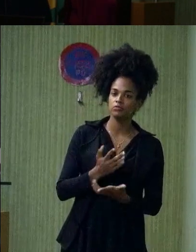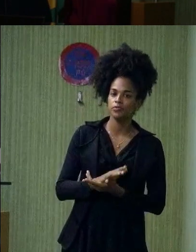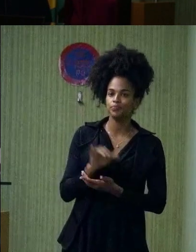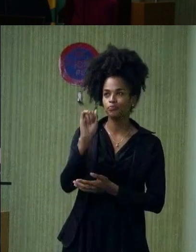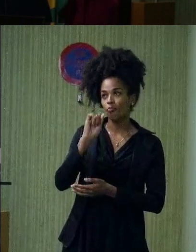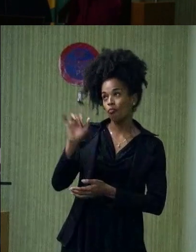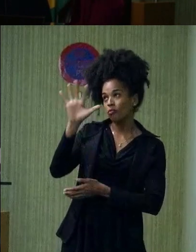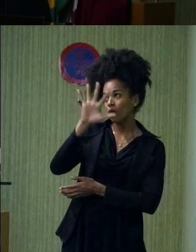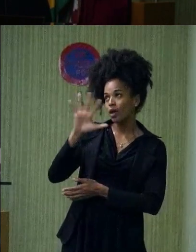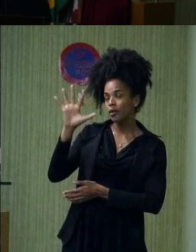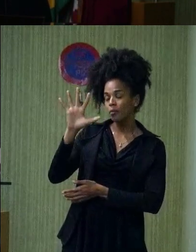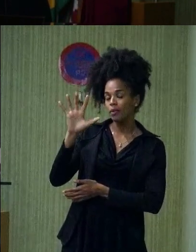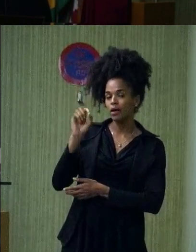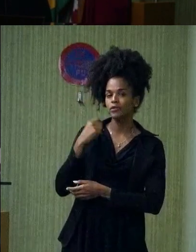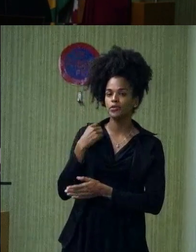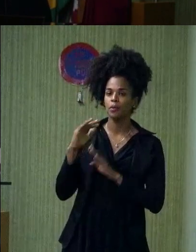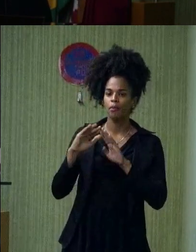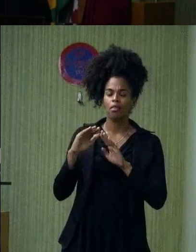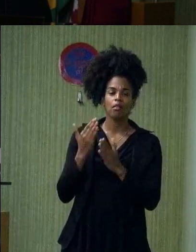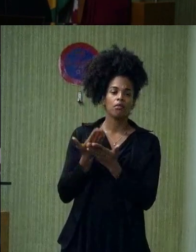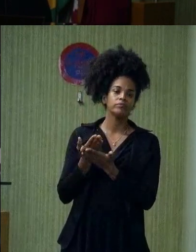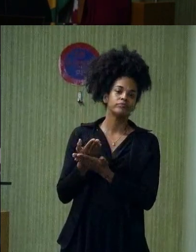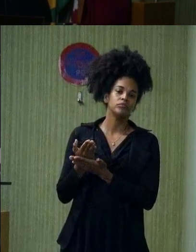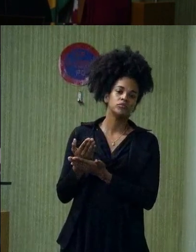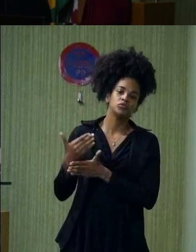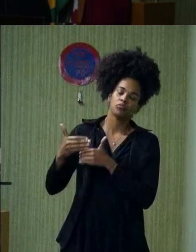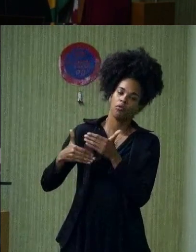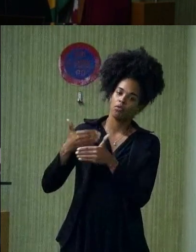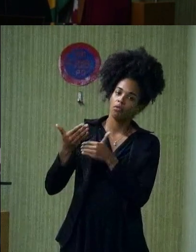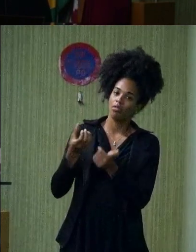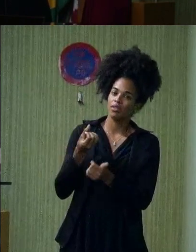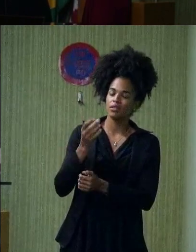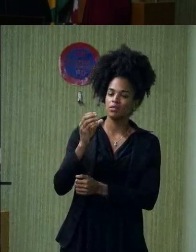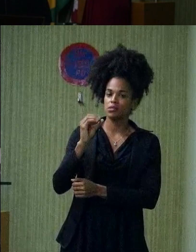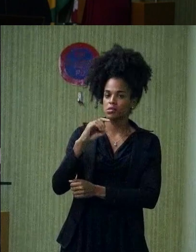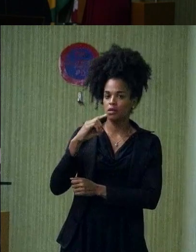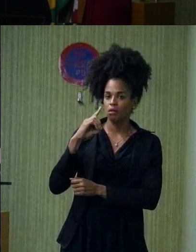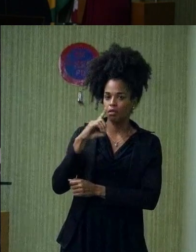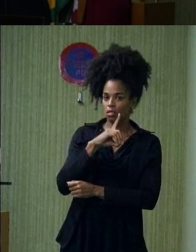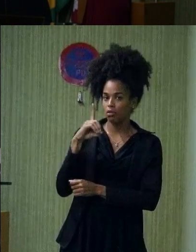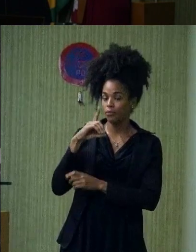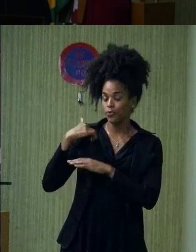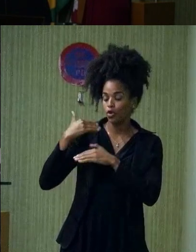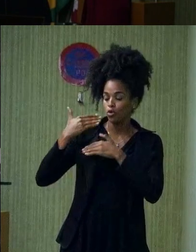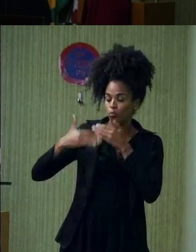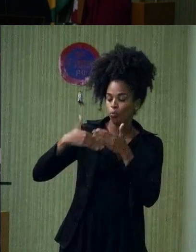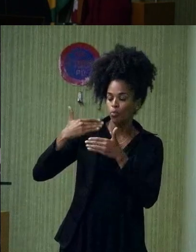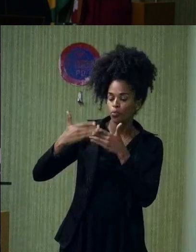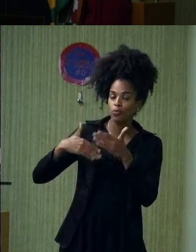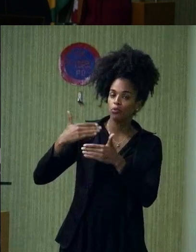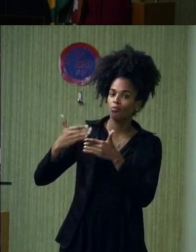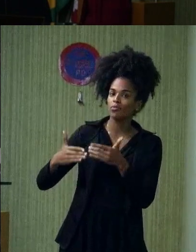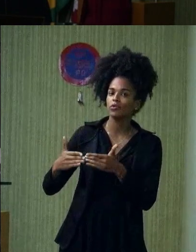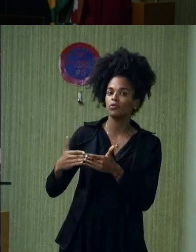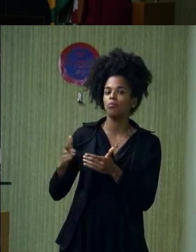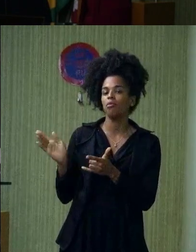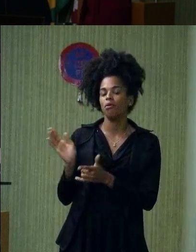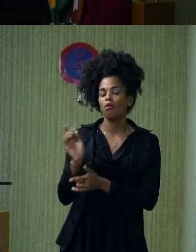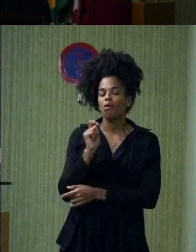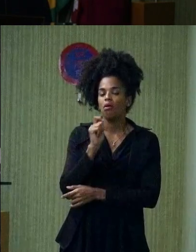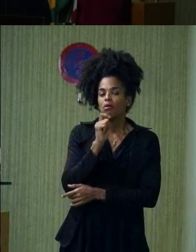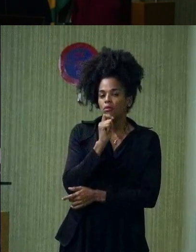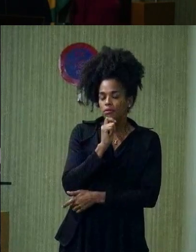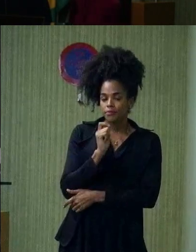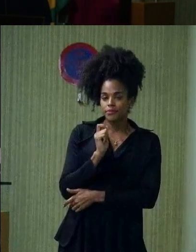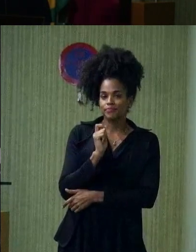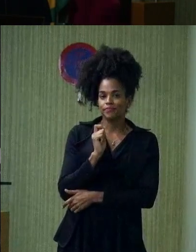escolas estavam mas isso já praticamente 60 dias depois da enchente Essa era ainda a situação né Se nós